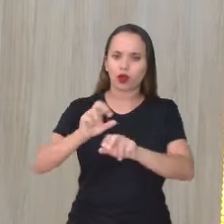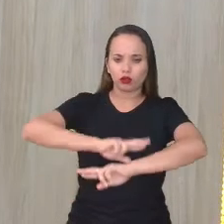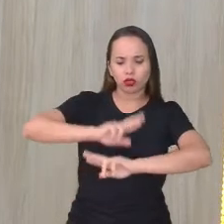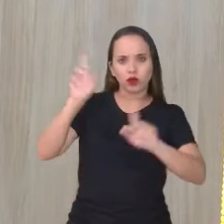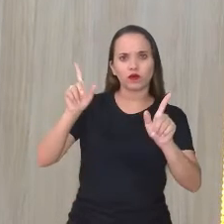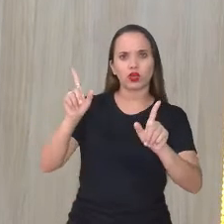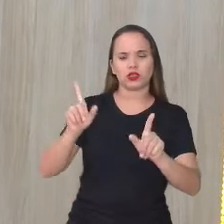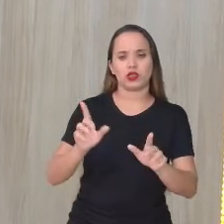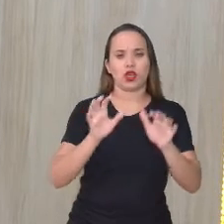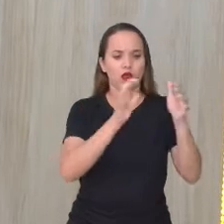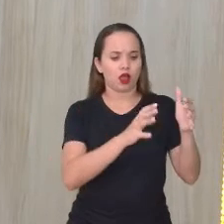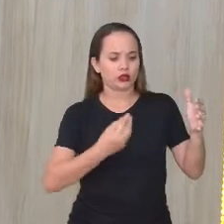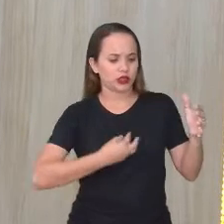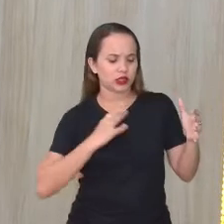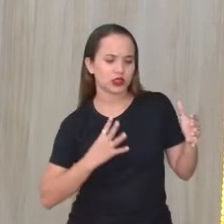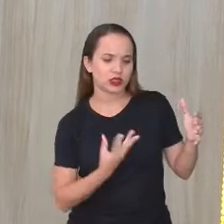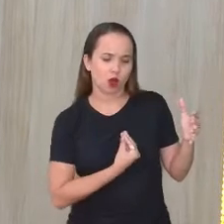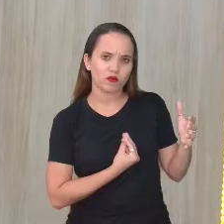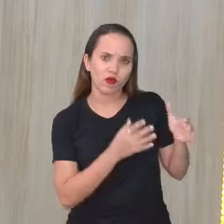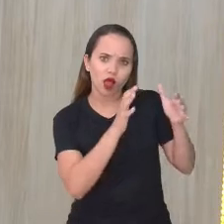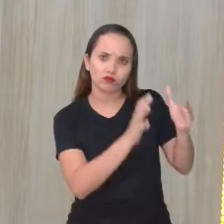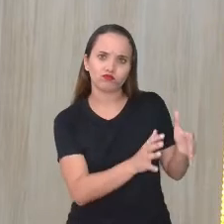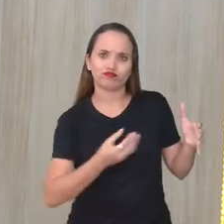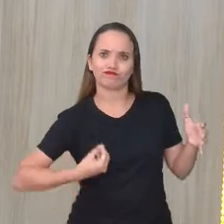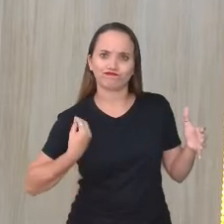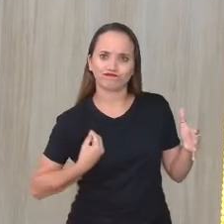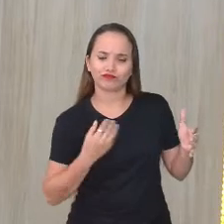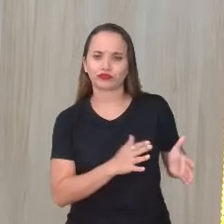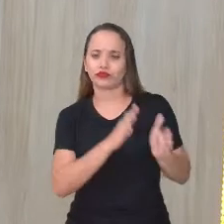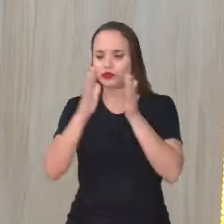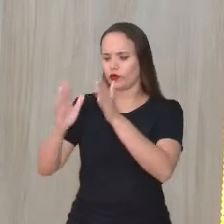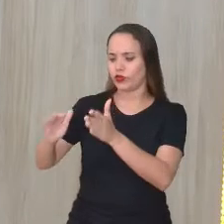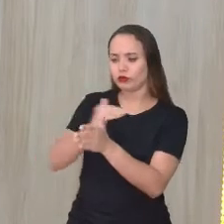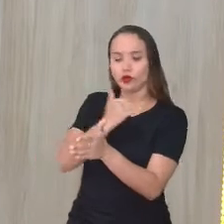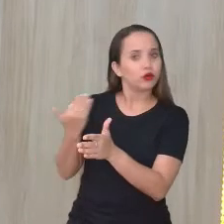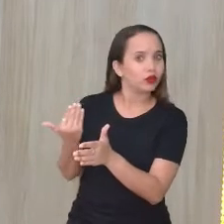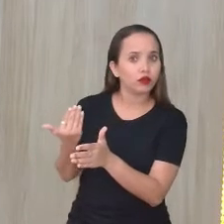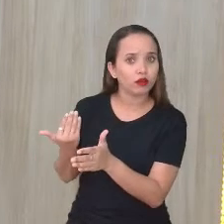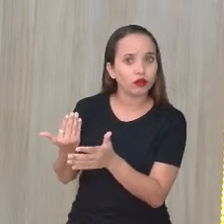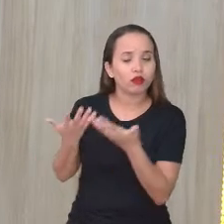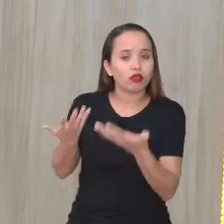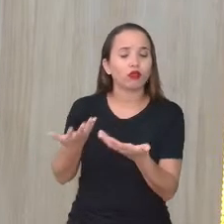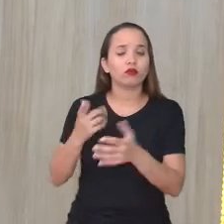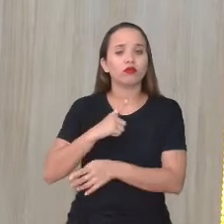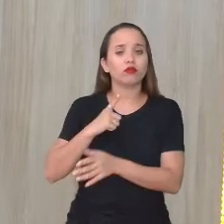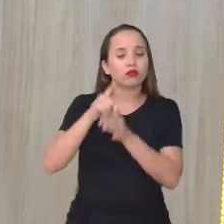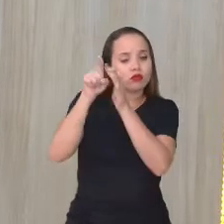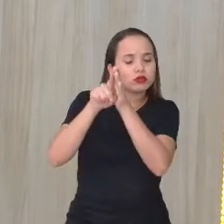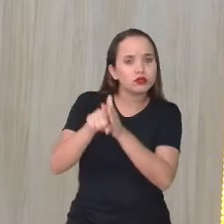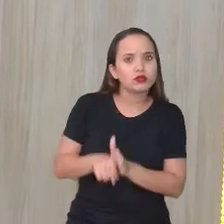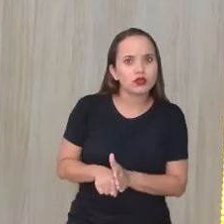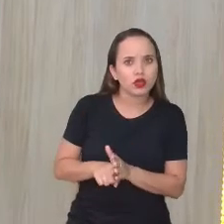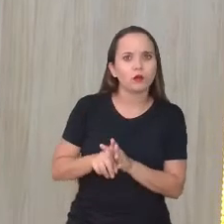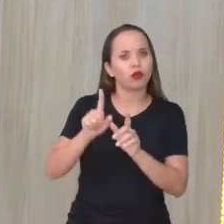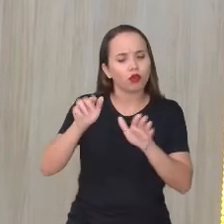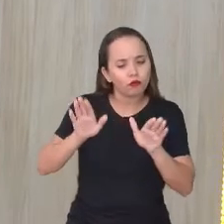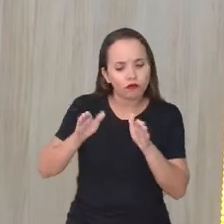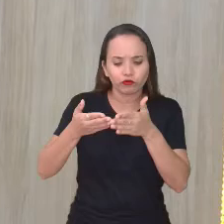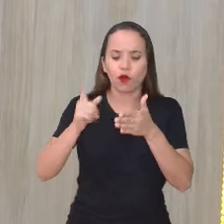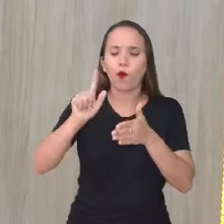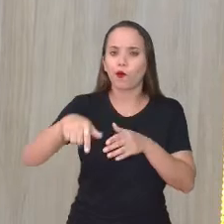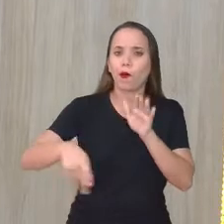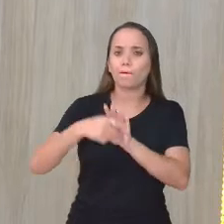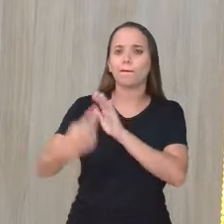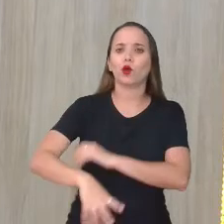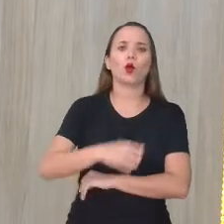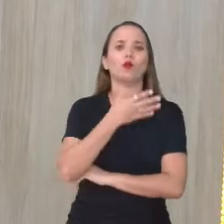salvar vidas ou perder vidas, tá, gente? Então, tem exames que são específicos para os homens. E esses exames,